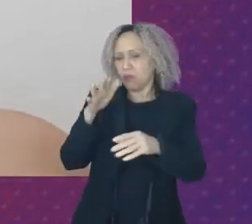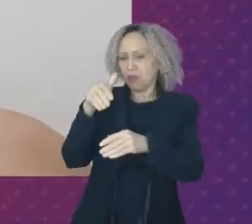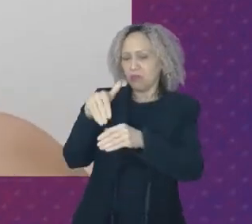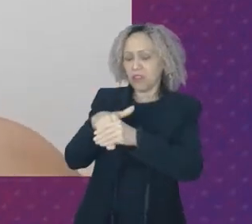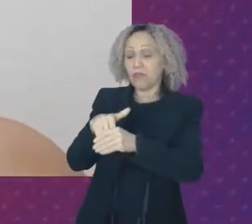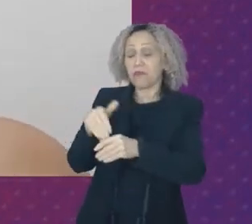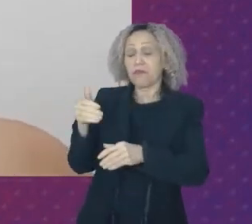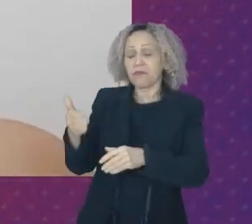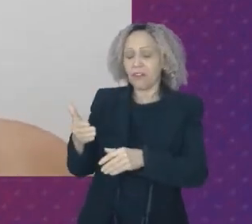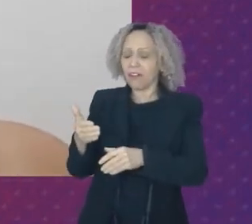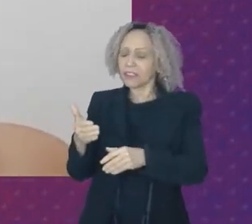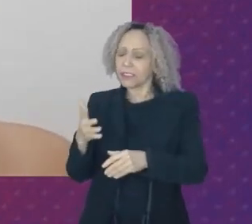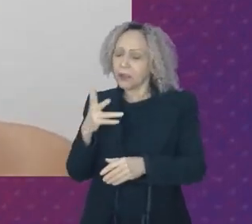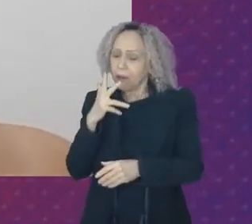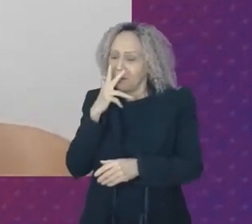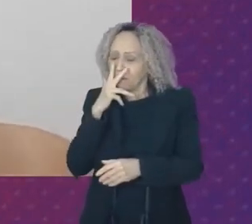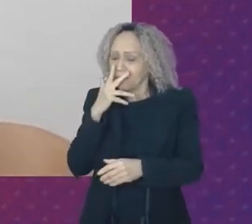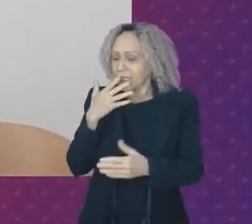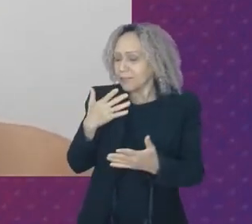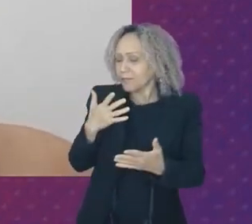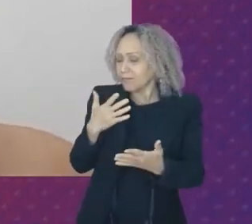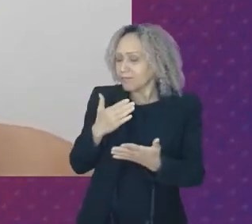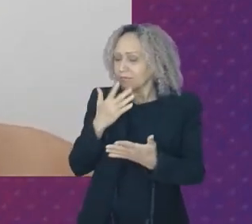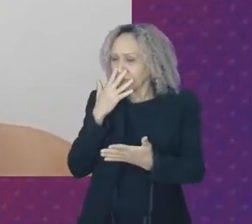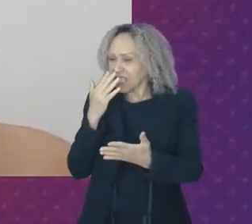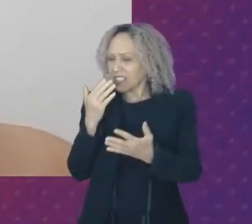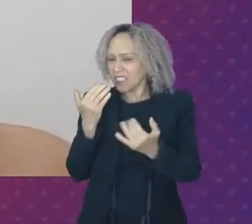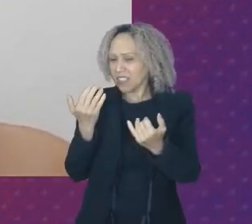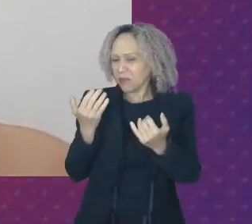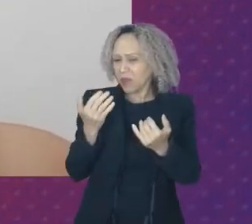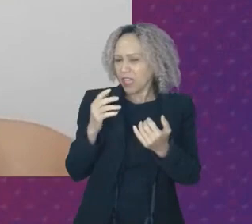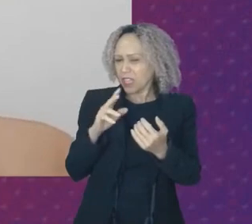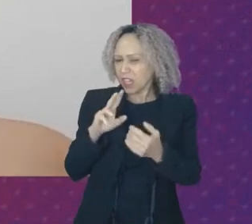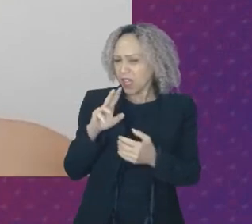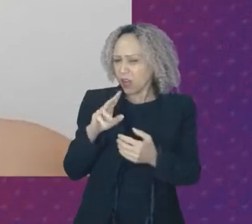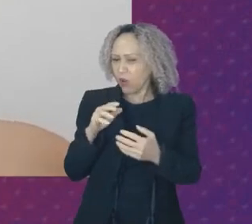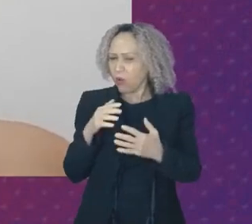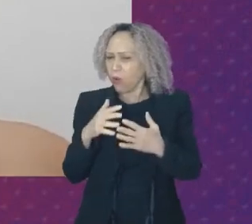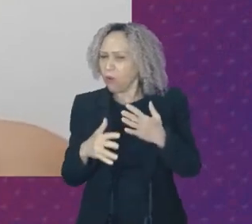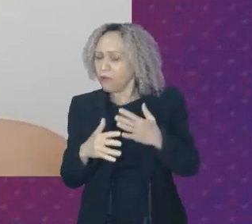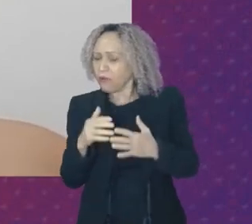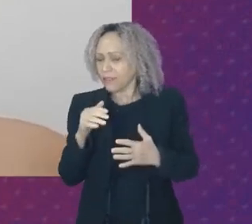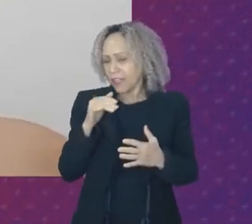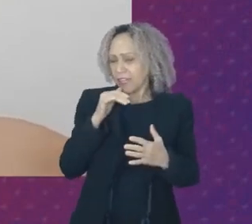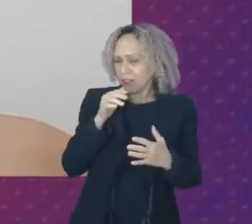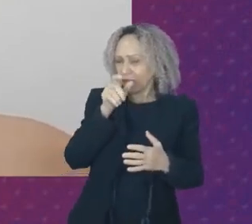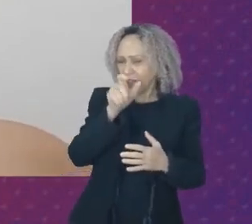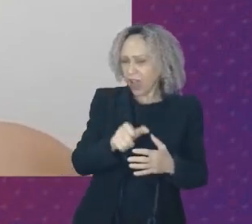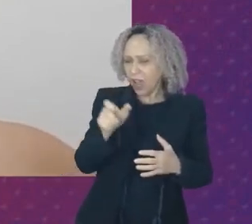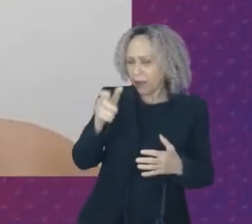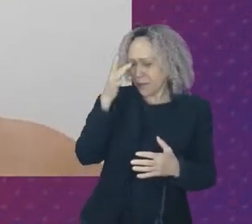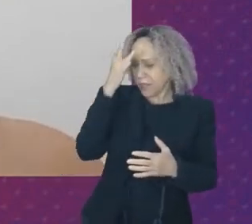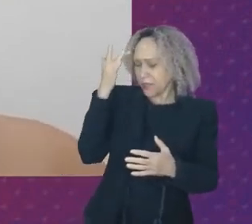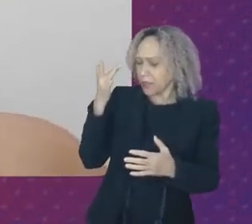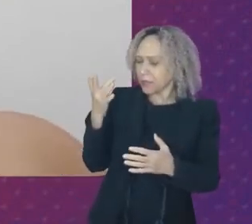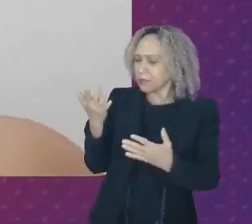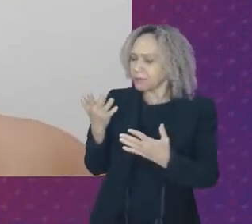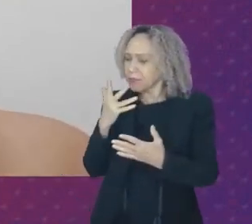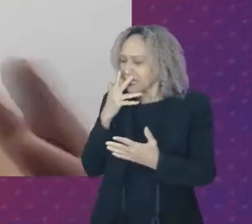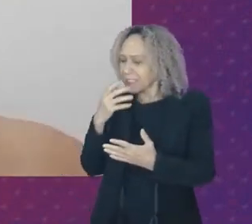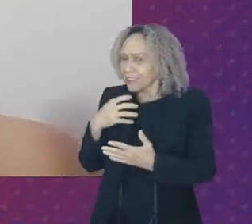escuta. Então, a ideia desse arquétipo é a criação de propagandas, de